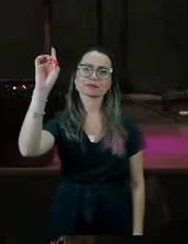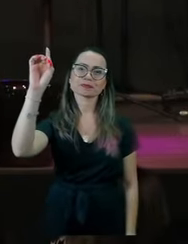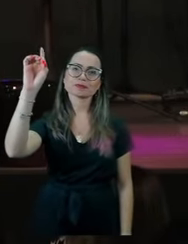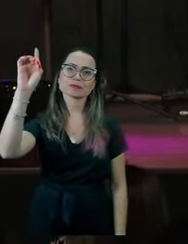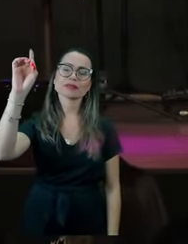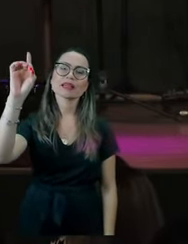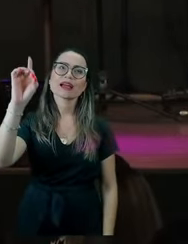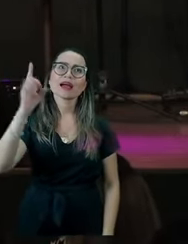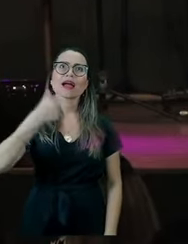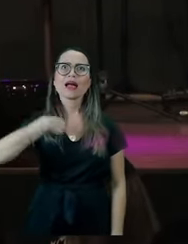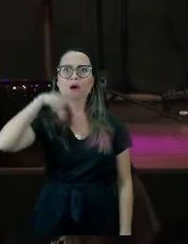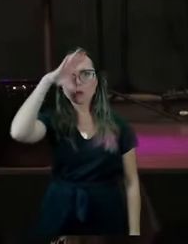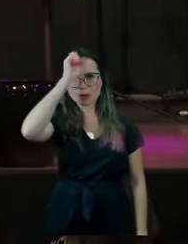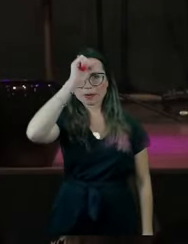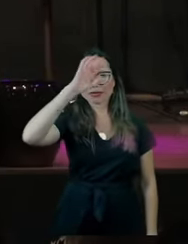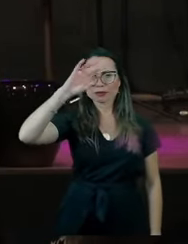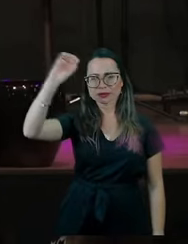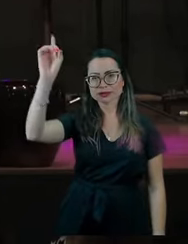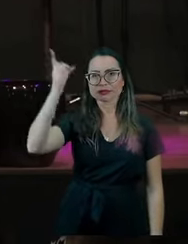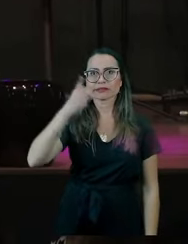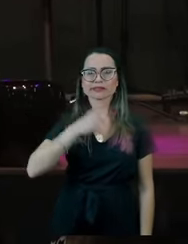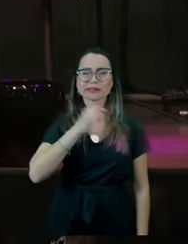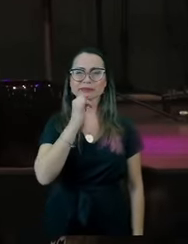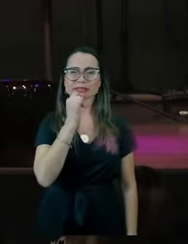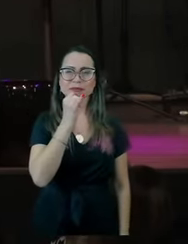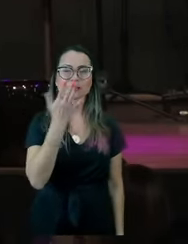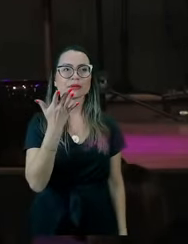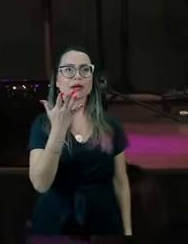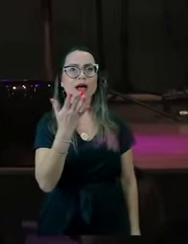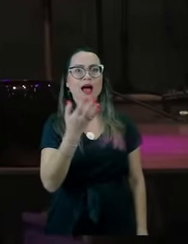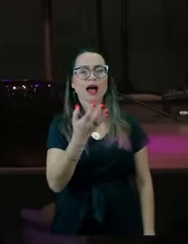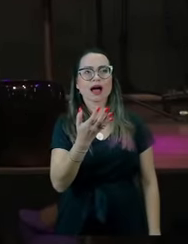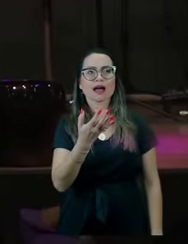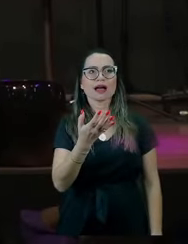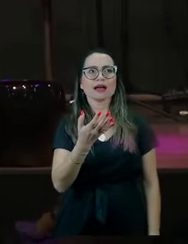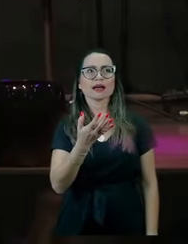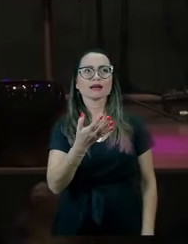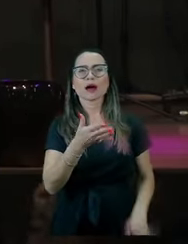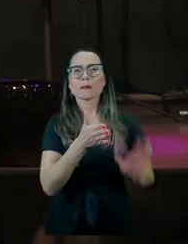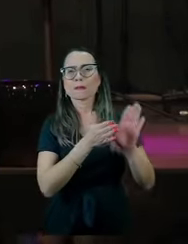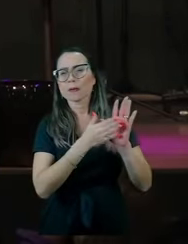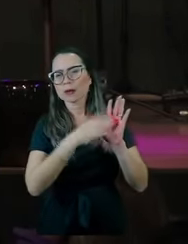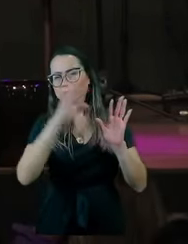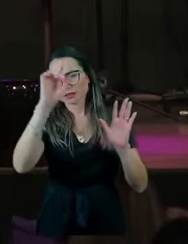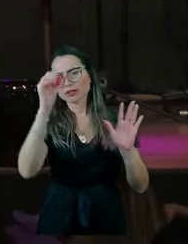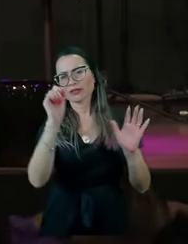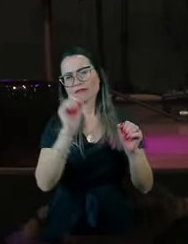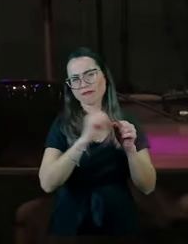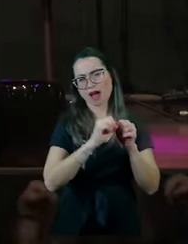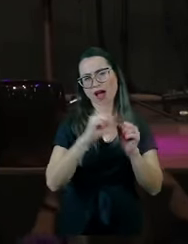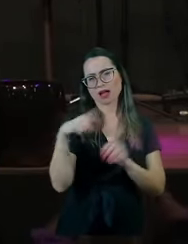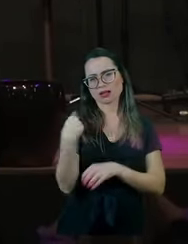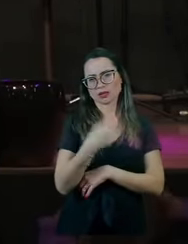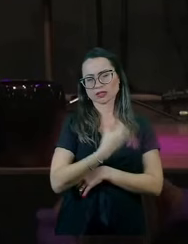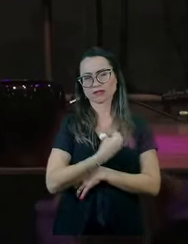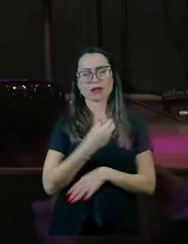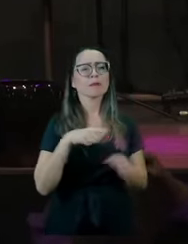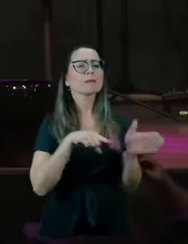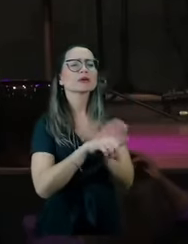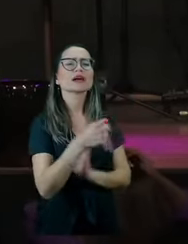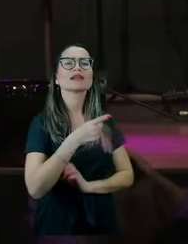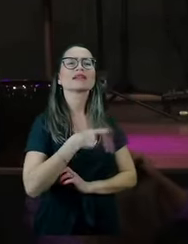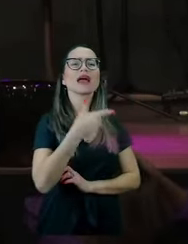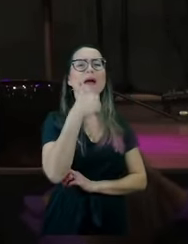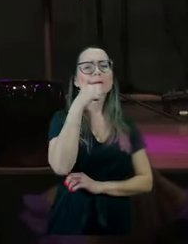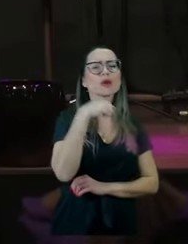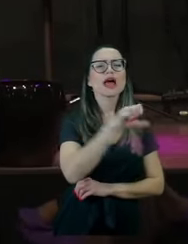existem algumas conexões e as mais poderosas na nossa vida é Deus que faz. Né? Principalmente, tem mulher solteira aqui, gente? Levanta